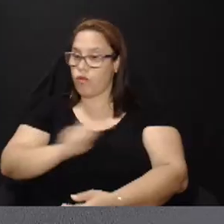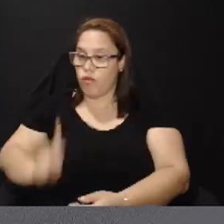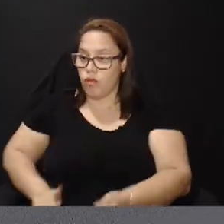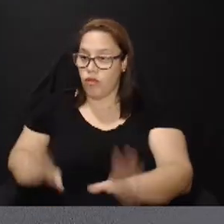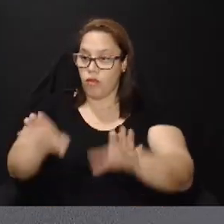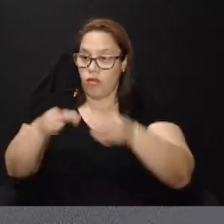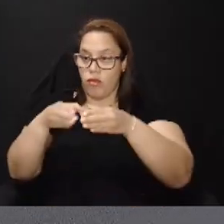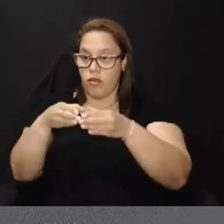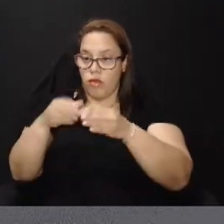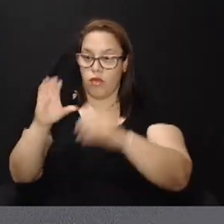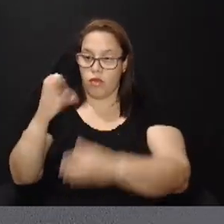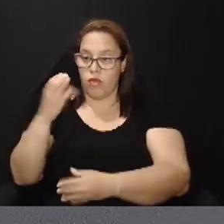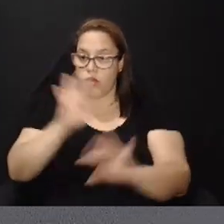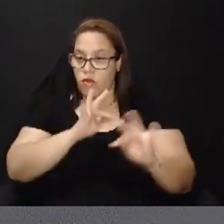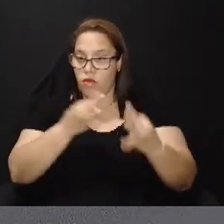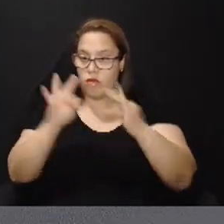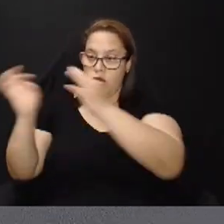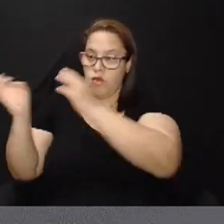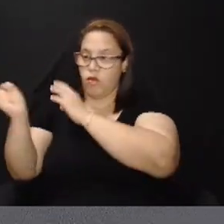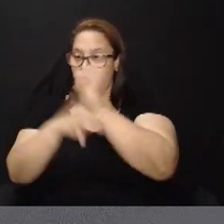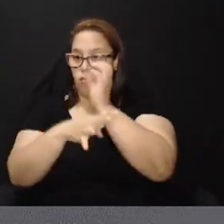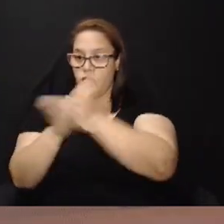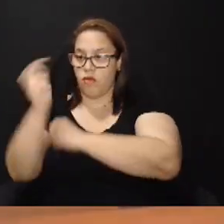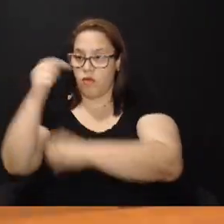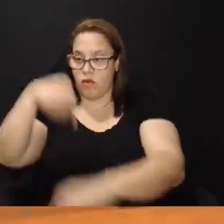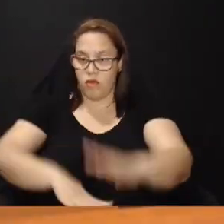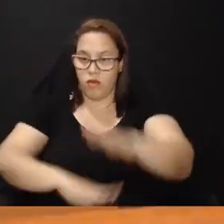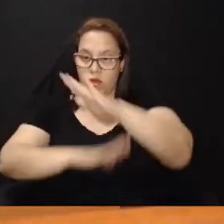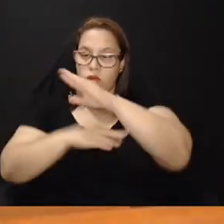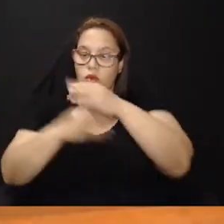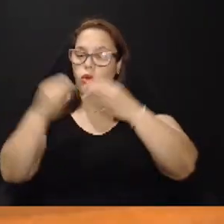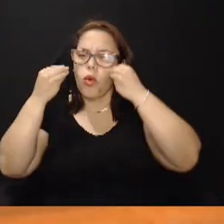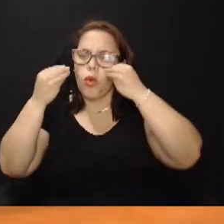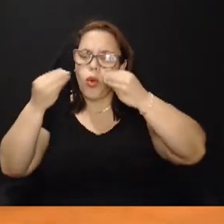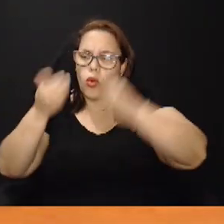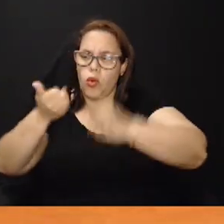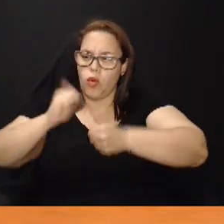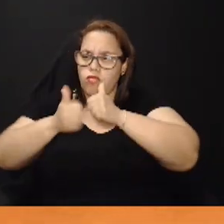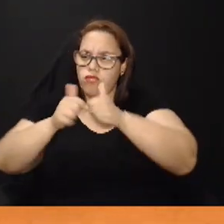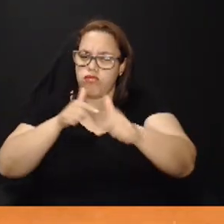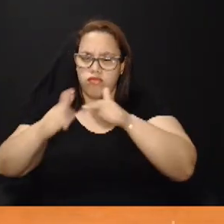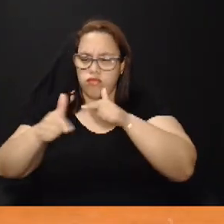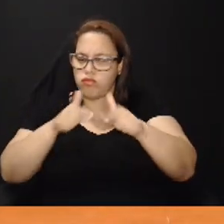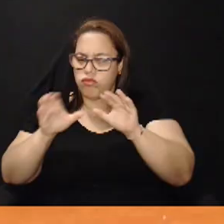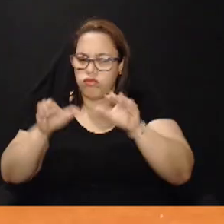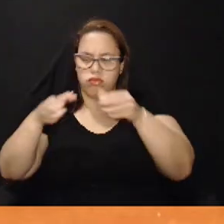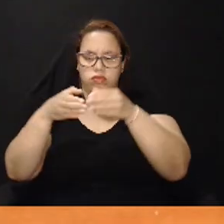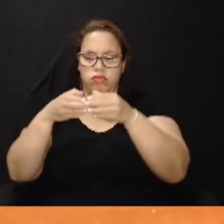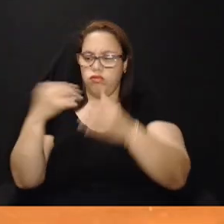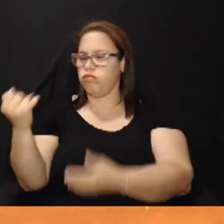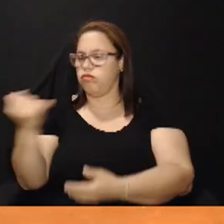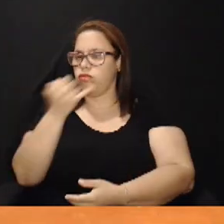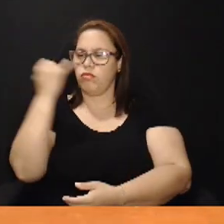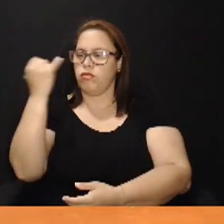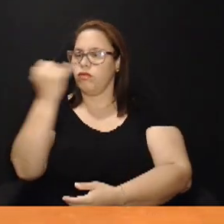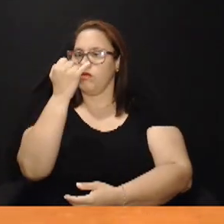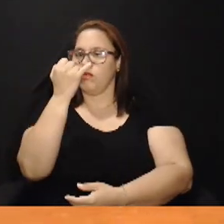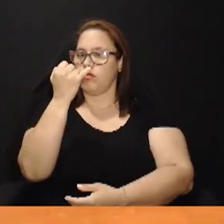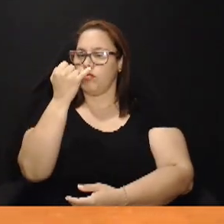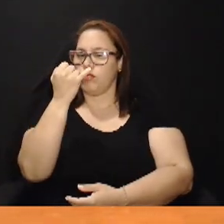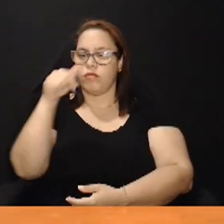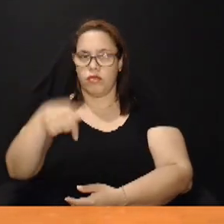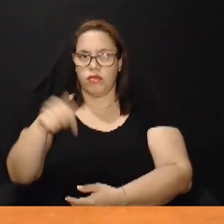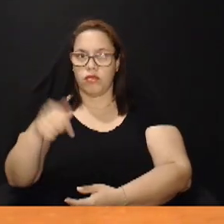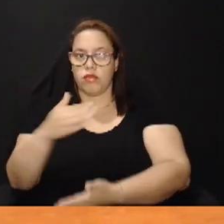Ciência, Tecnologia e Inovação aqui da Câmara. Como que você avalia o trabalho dessa comissão tão importante aqui nesse seu